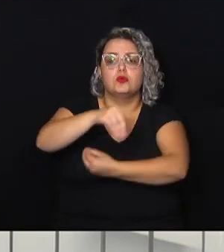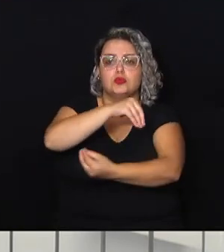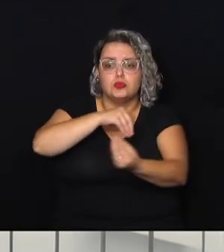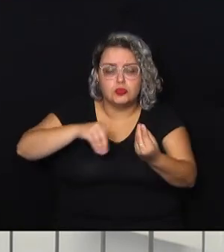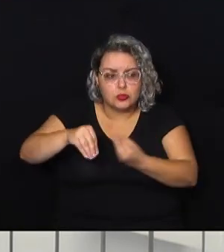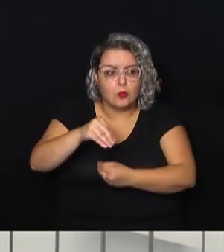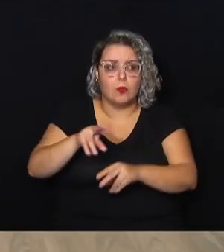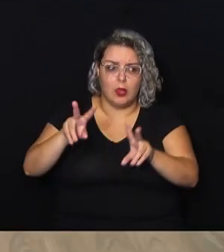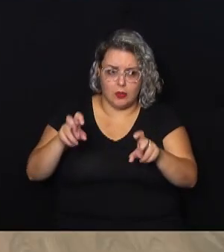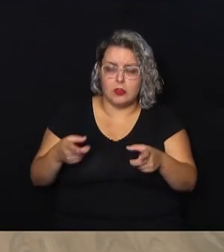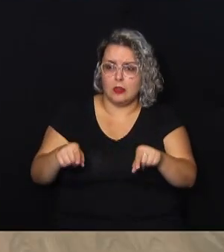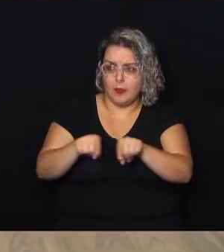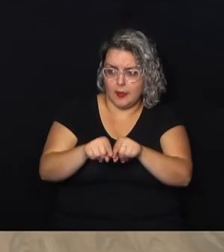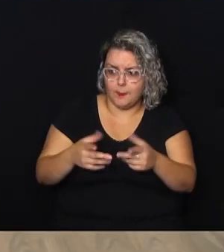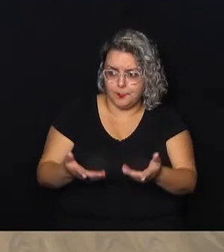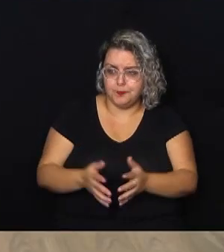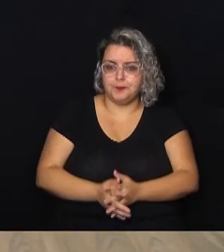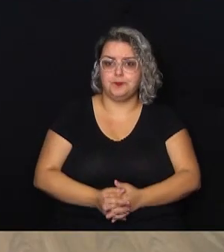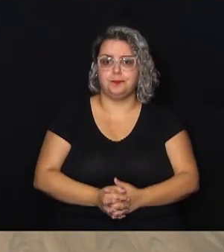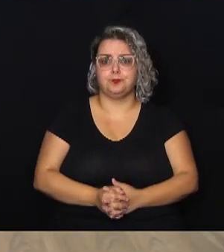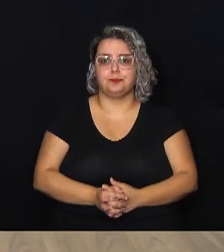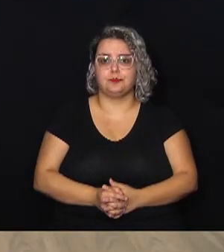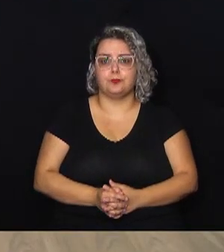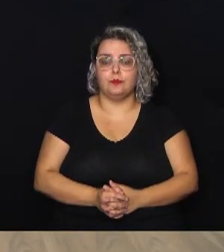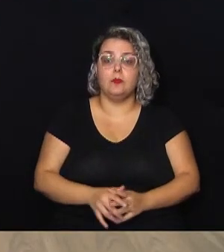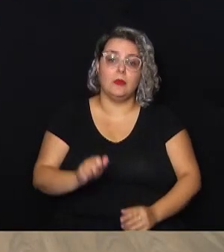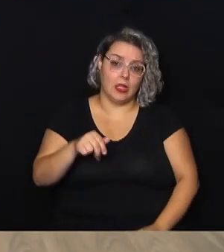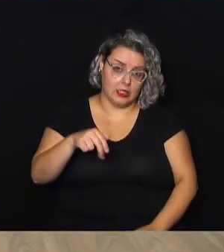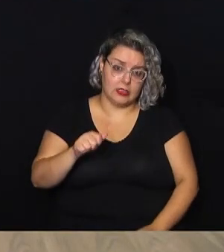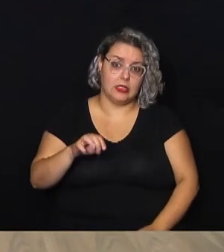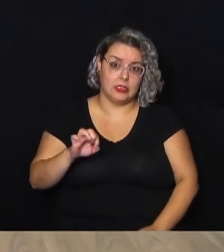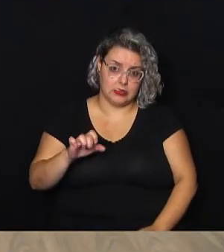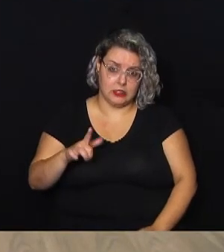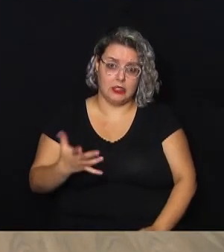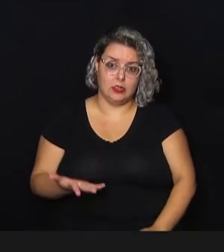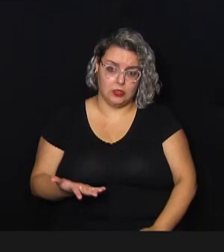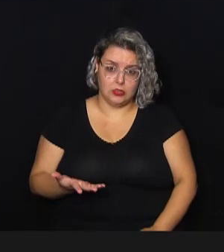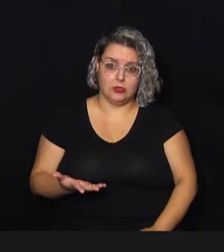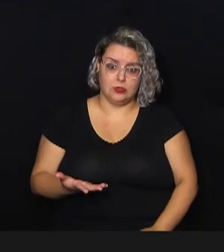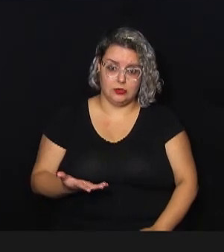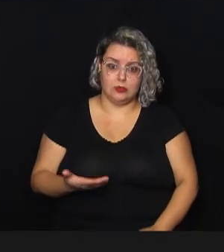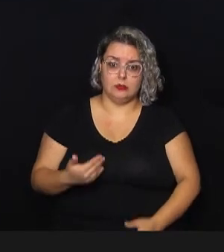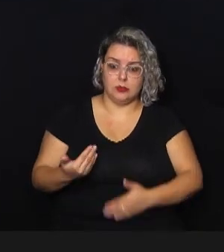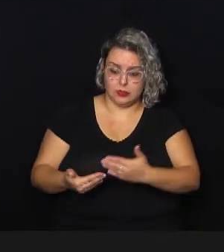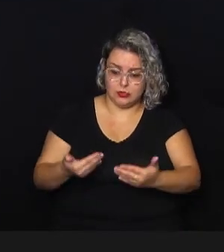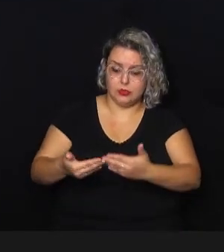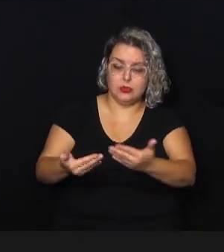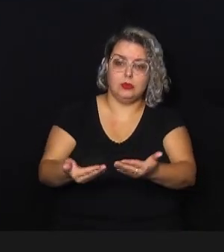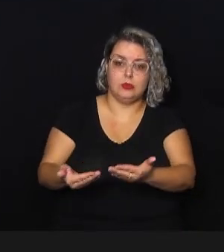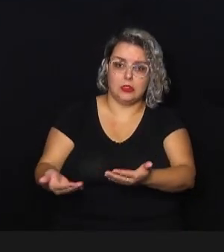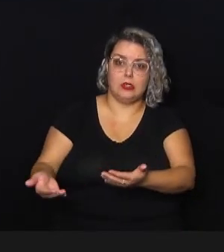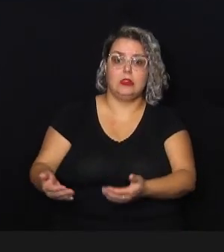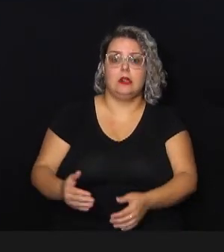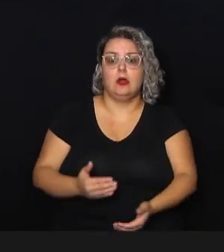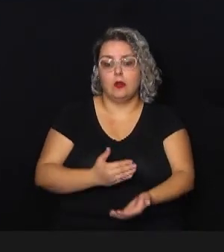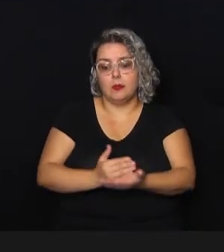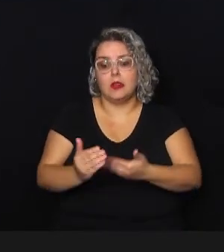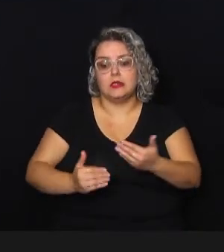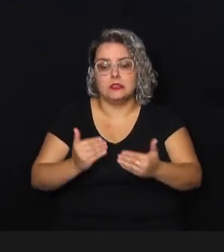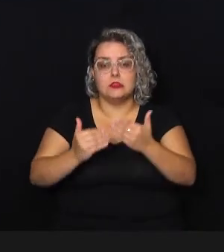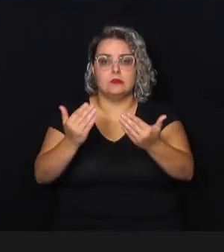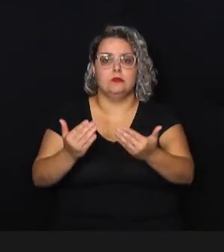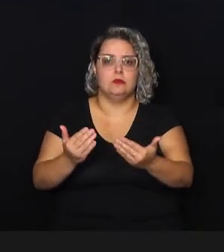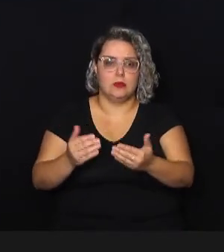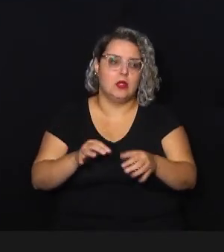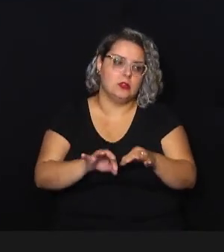nessa questão também? A Anatel, ela está capitaneando esse projeto, né? Mas, sem